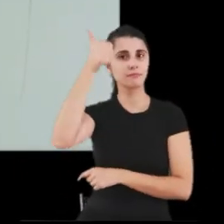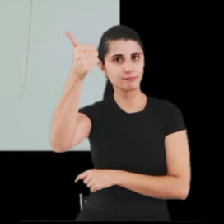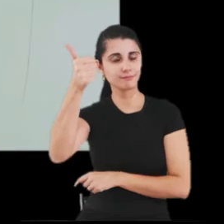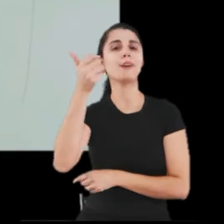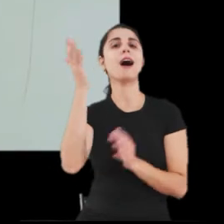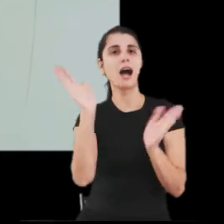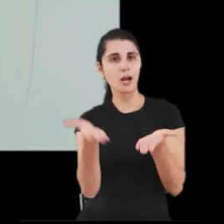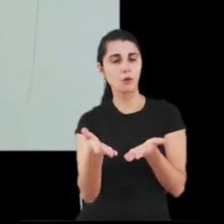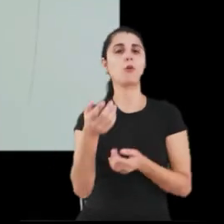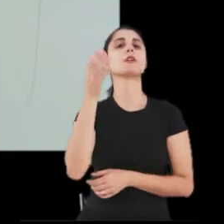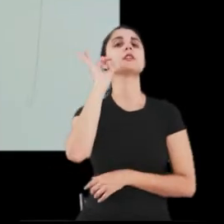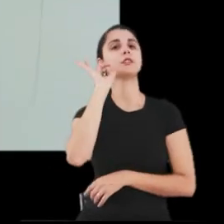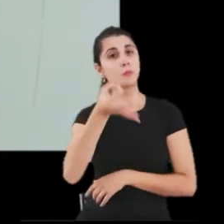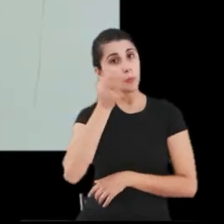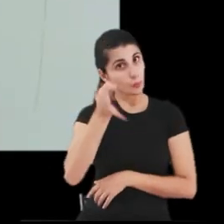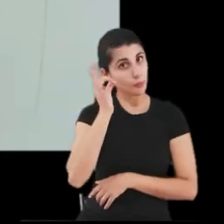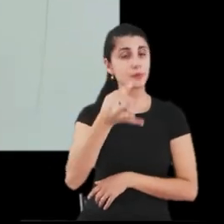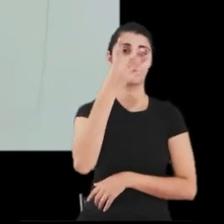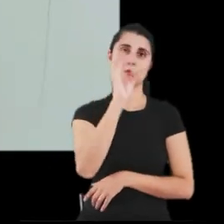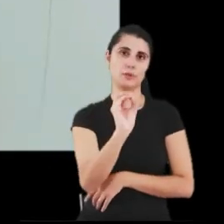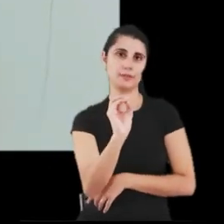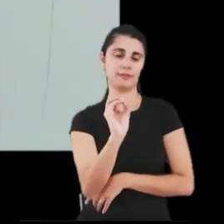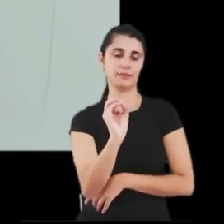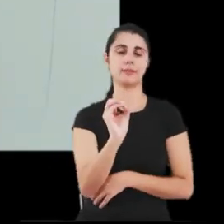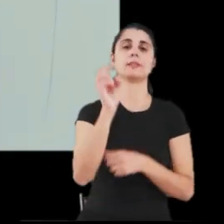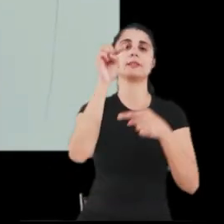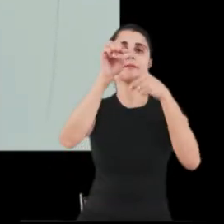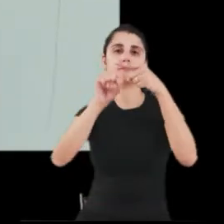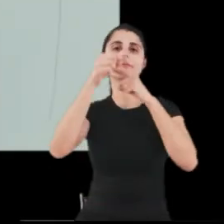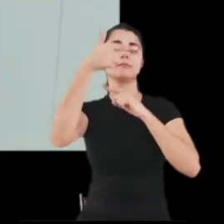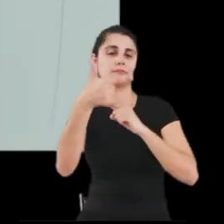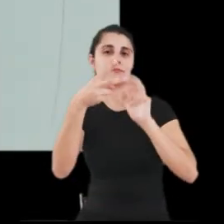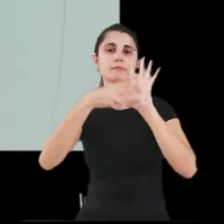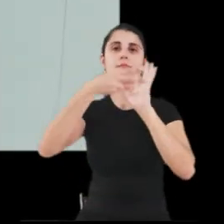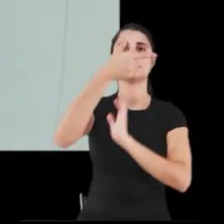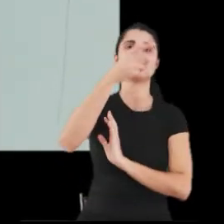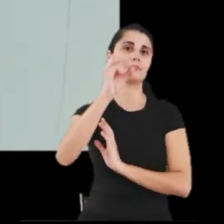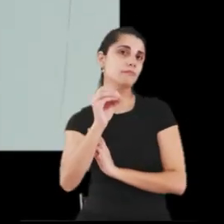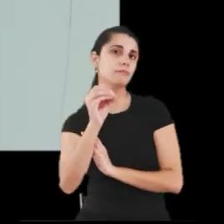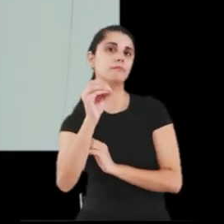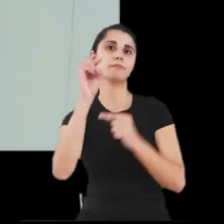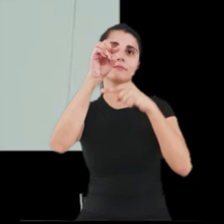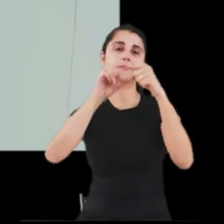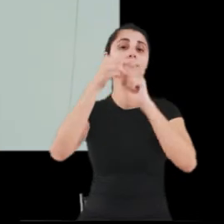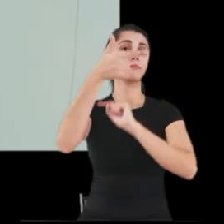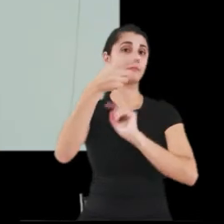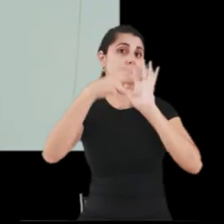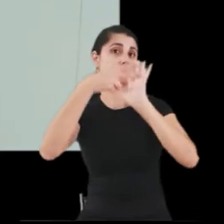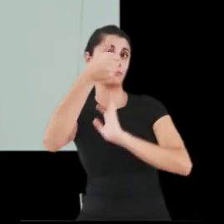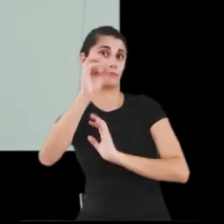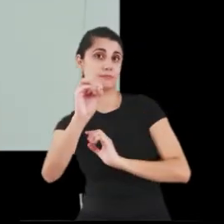com 40. 40 por 2 dá 20. 20 por 2 dá